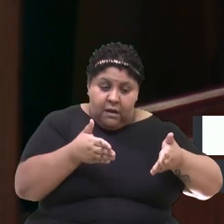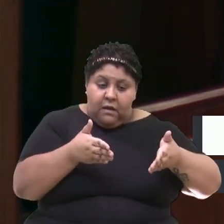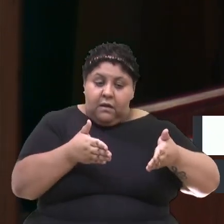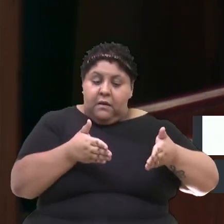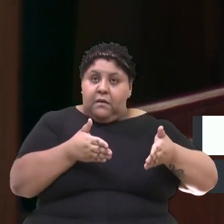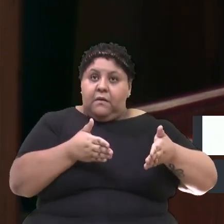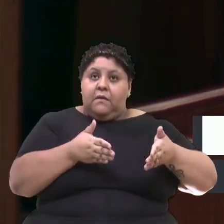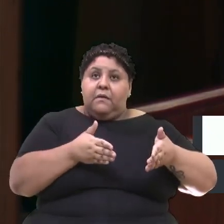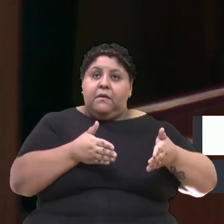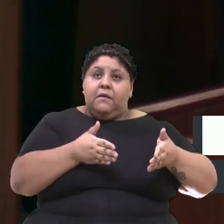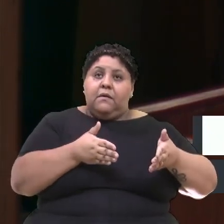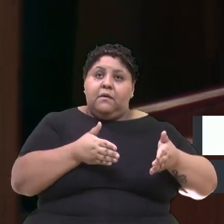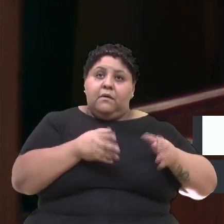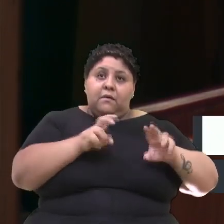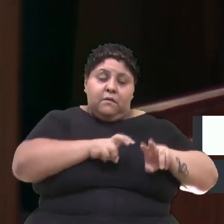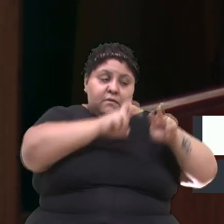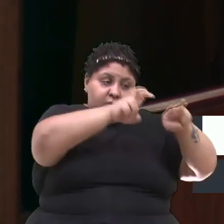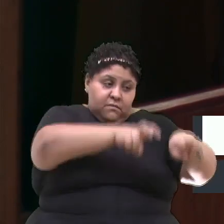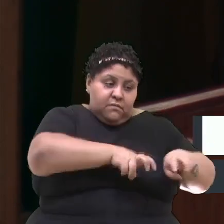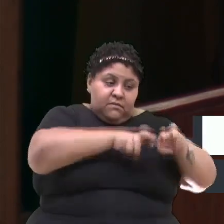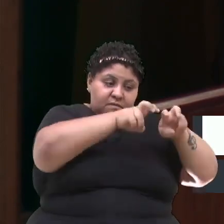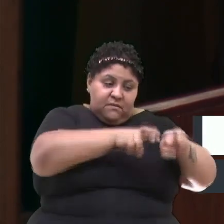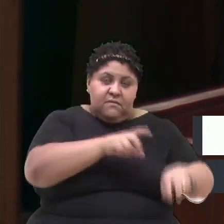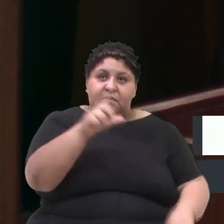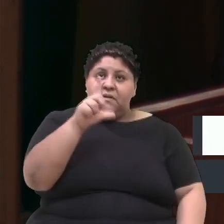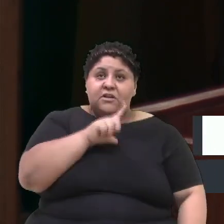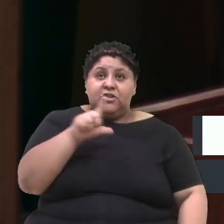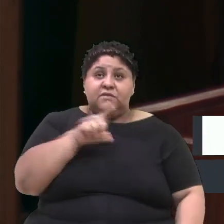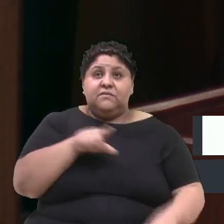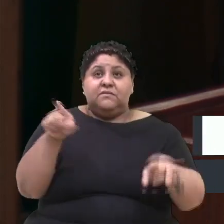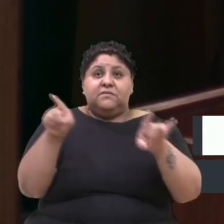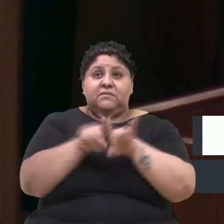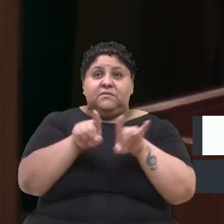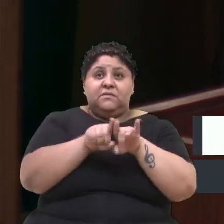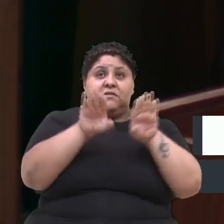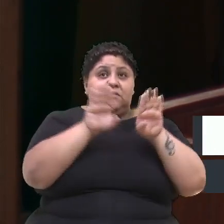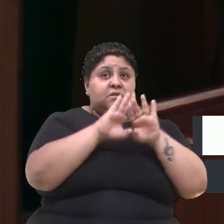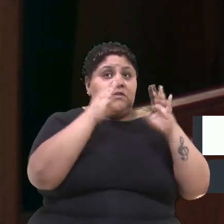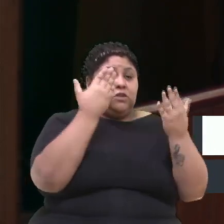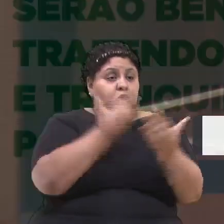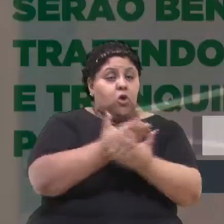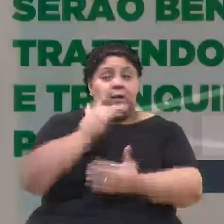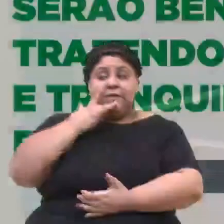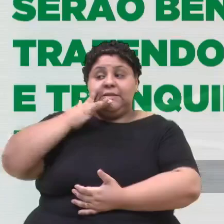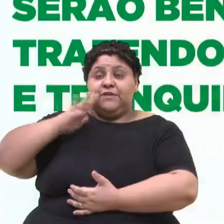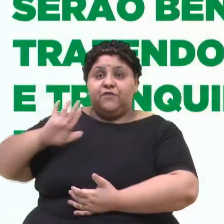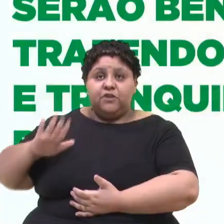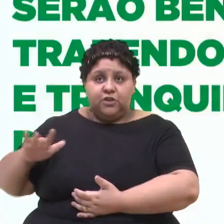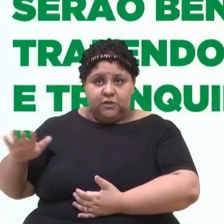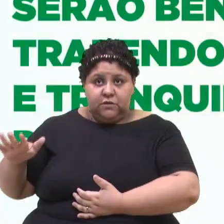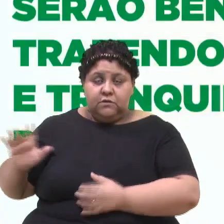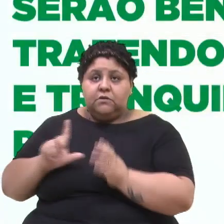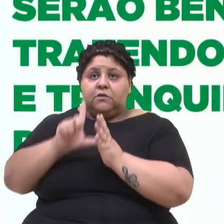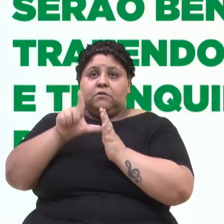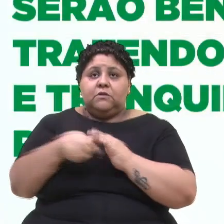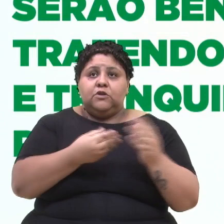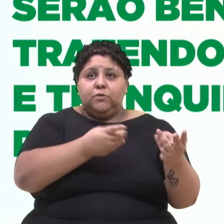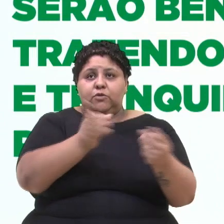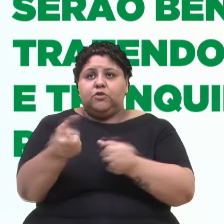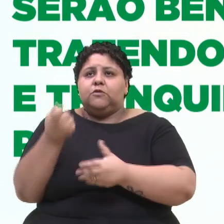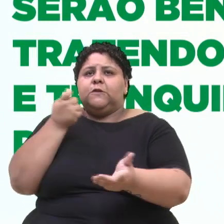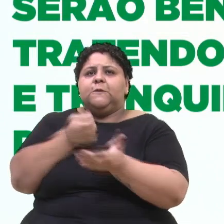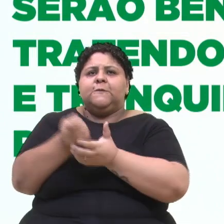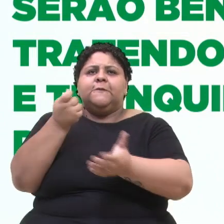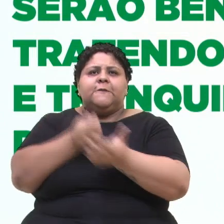que o interior tivesse também escolas infantis. Depois de muita luta,